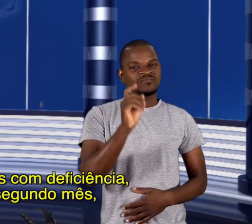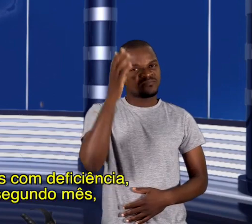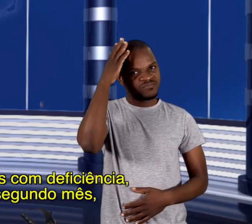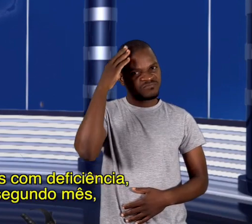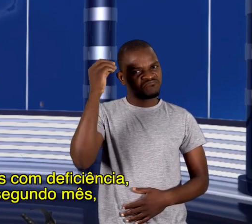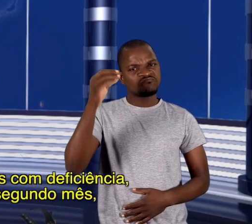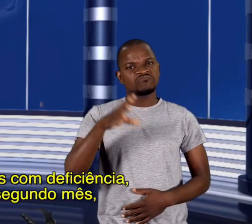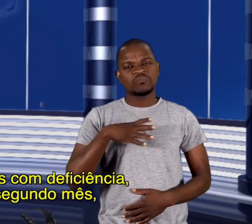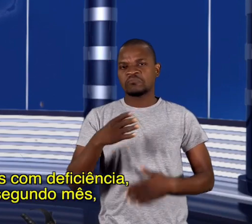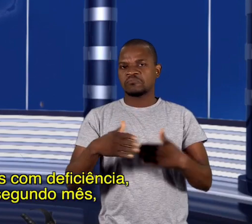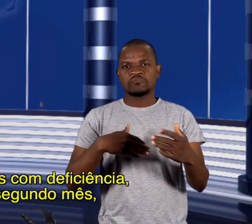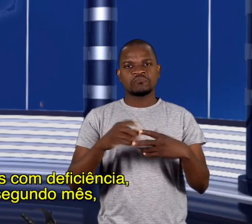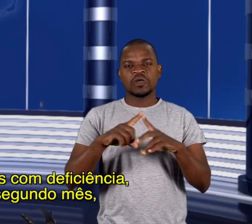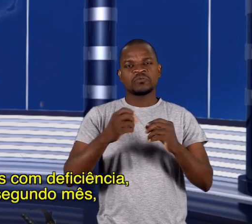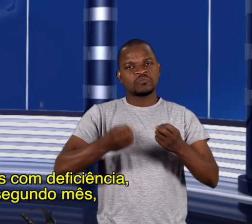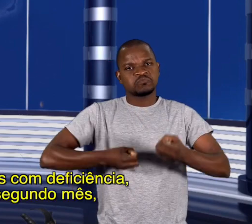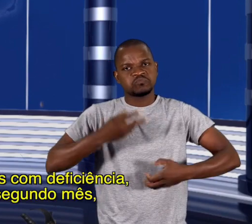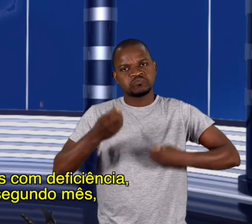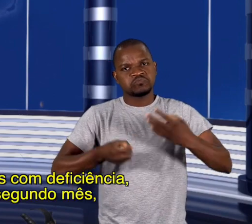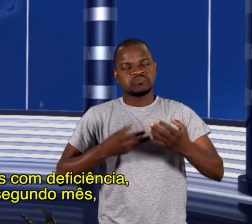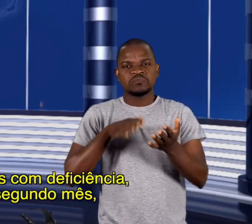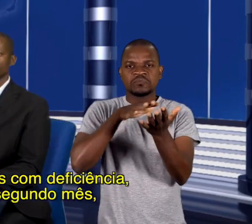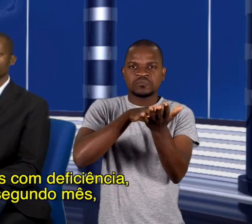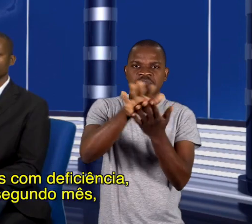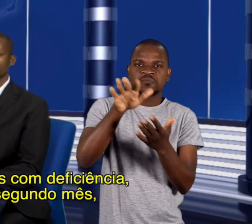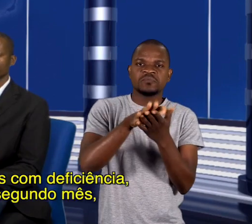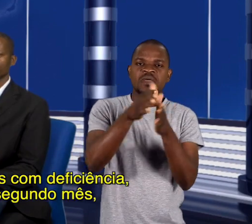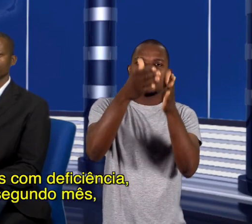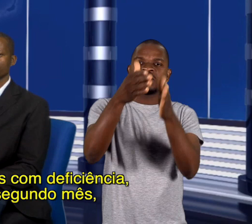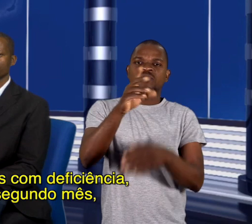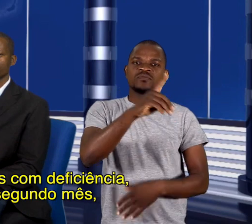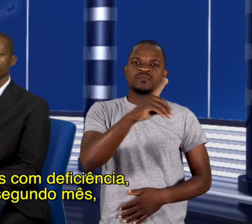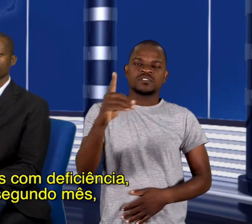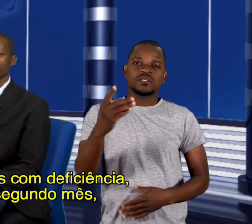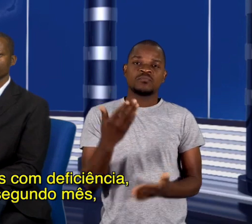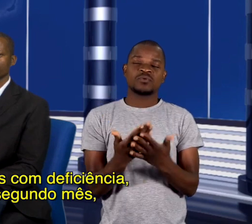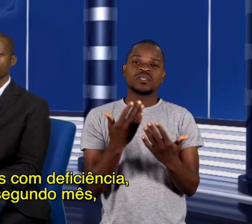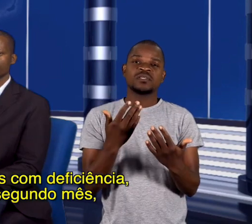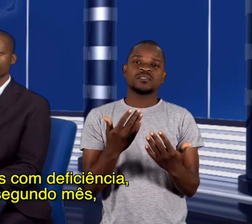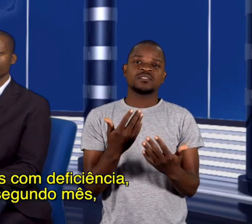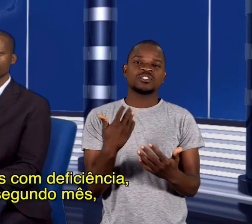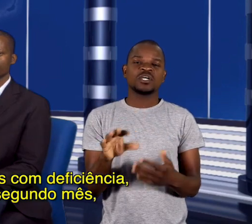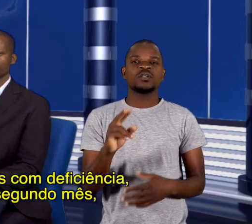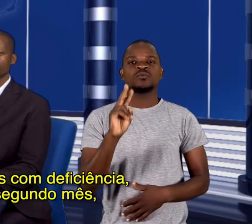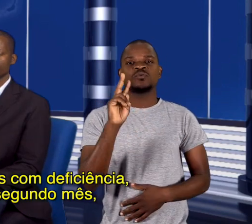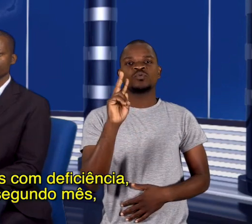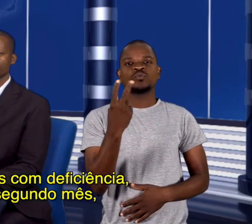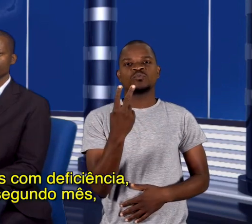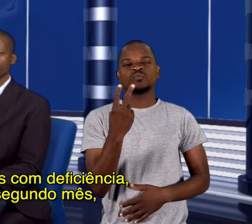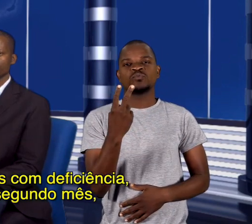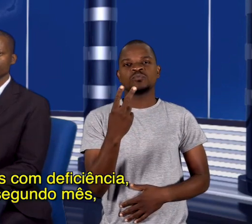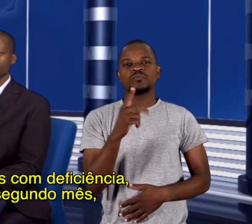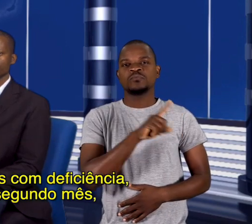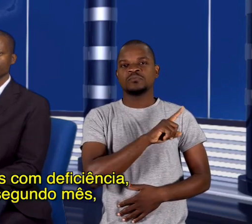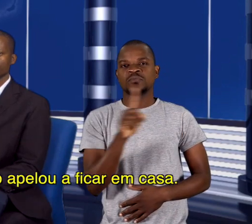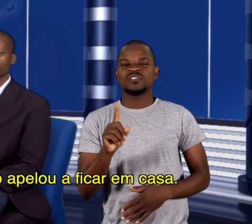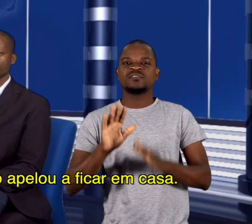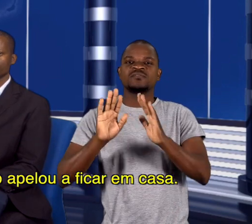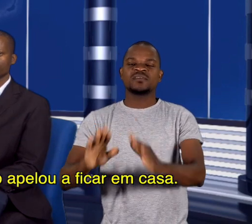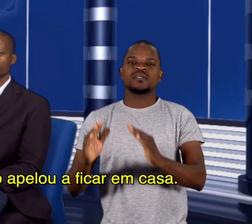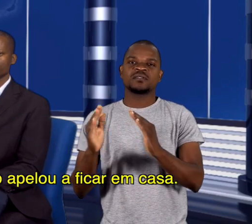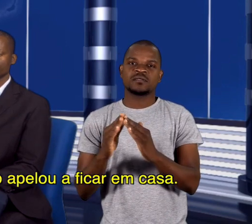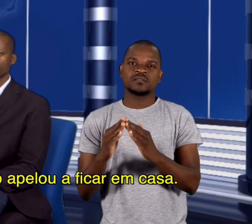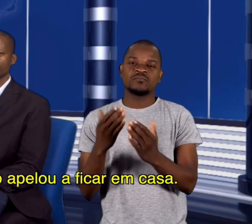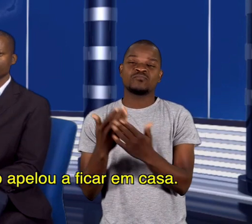quero deixar um apelo às pessoas com deficiência especificamente neste período neste segundo mês do estado de emergência